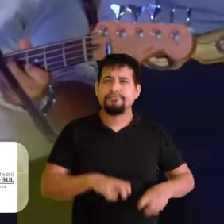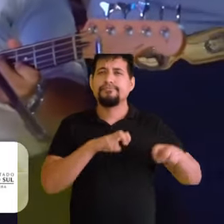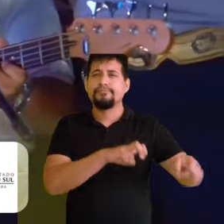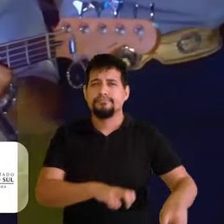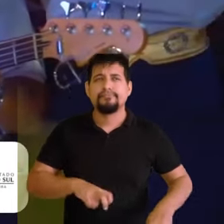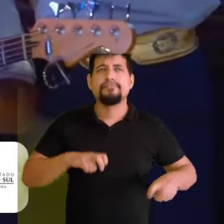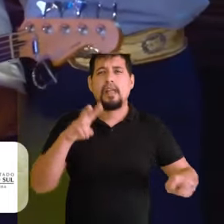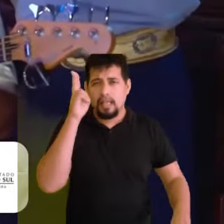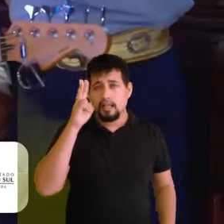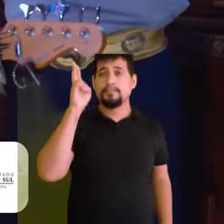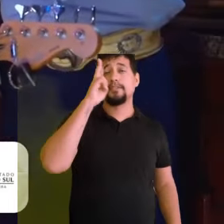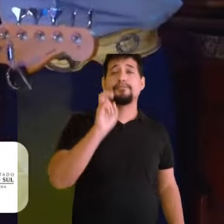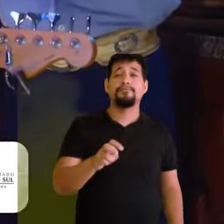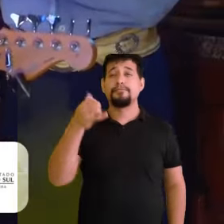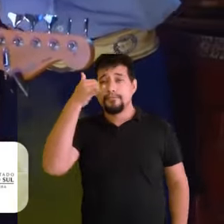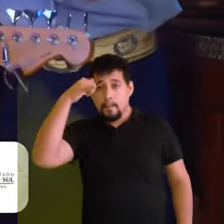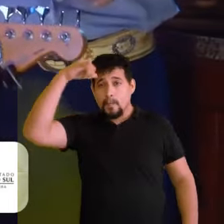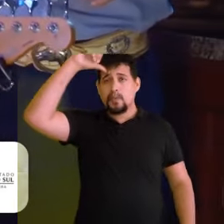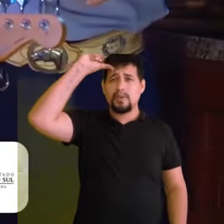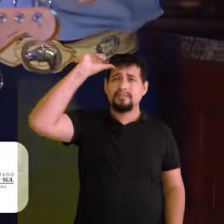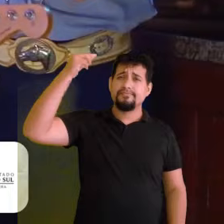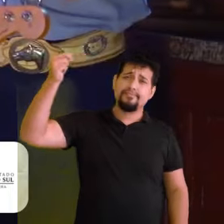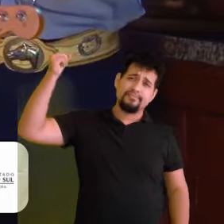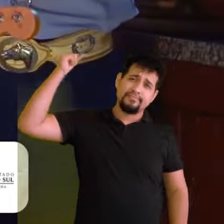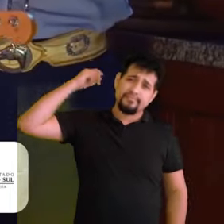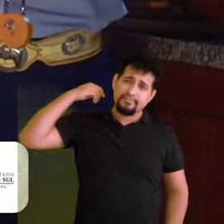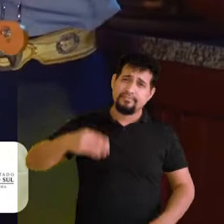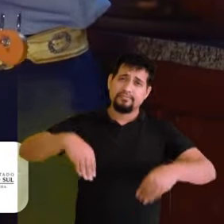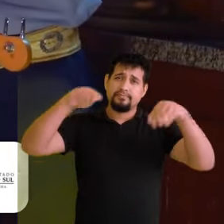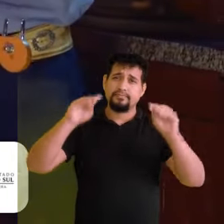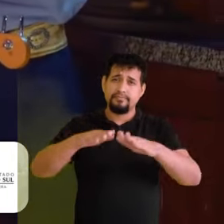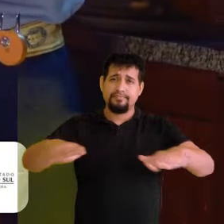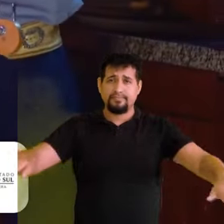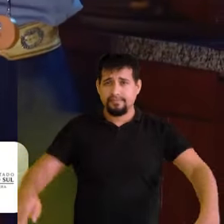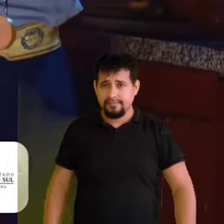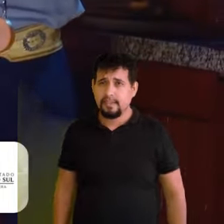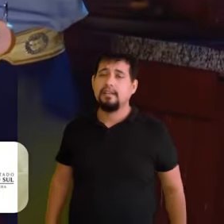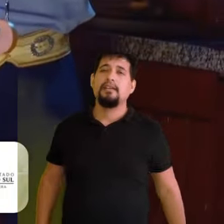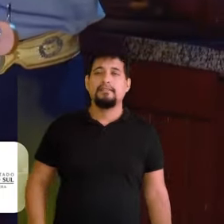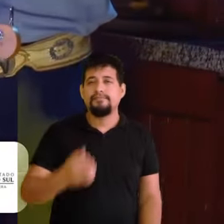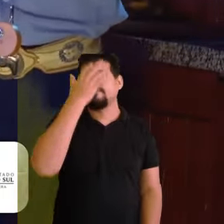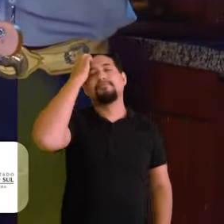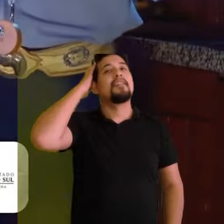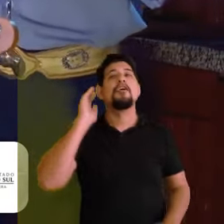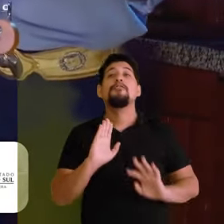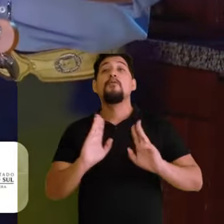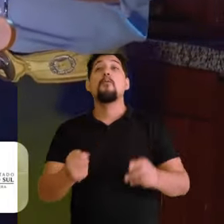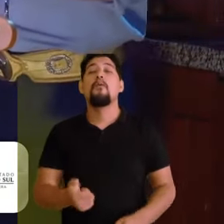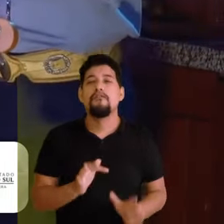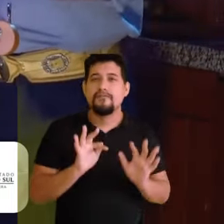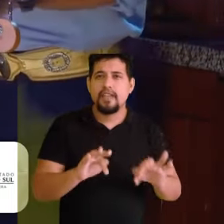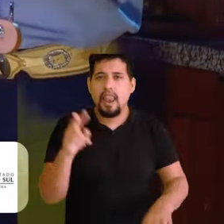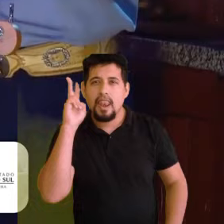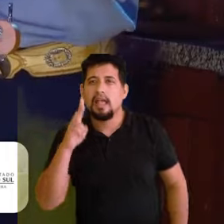destino levou. A idade avançada já quase no fim, relembra em mim seus tempos